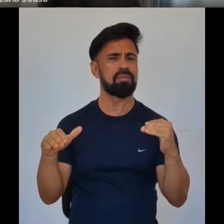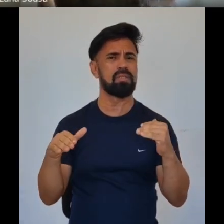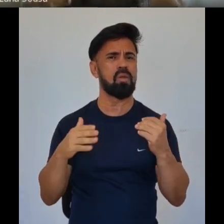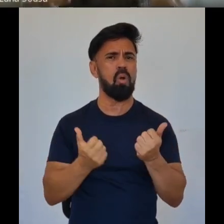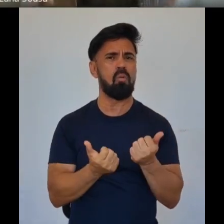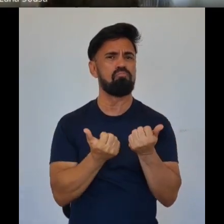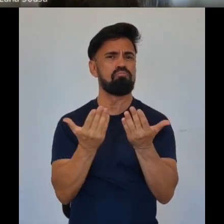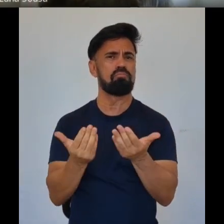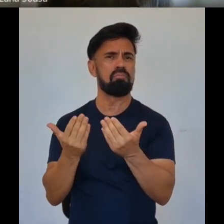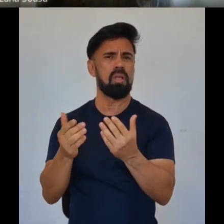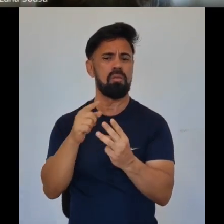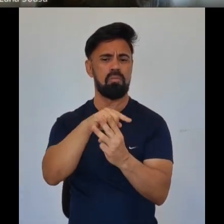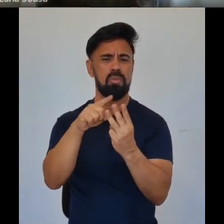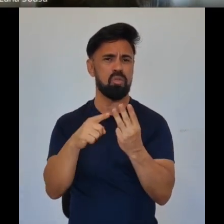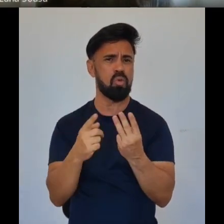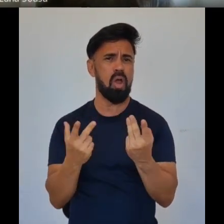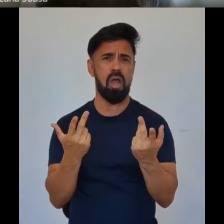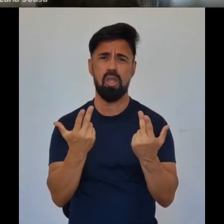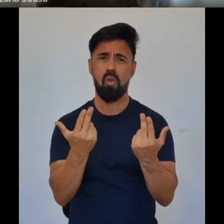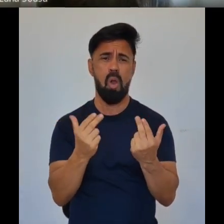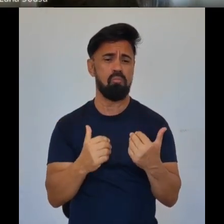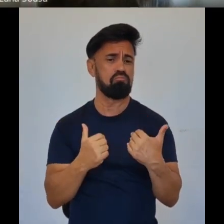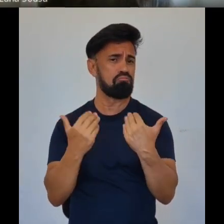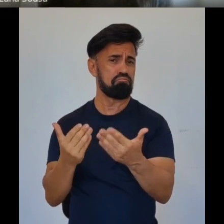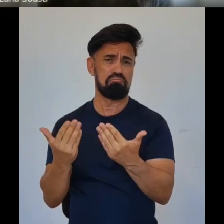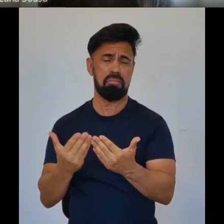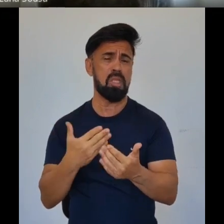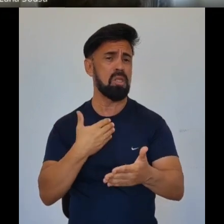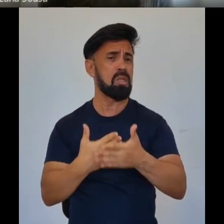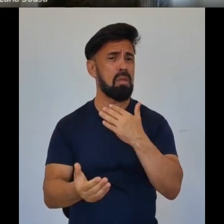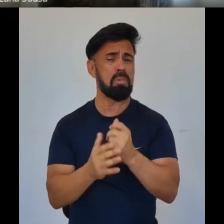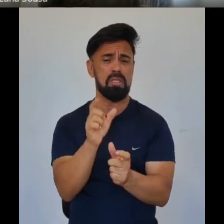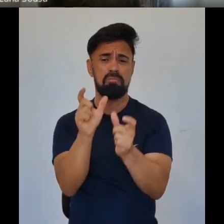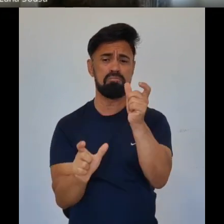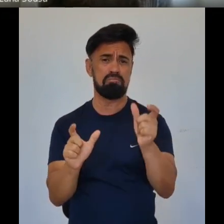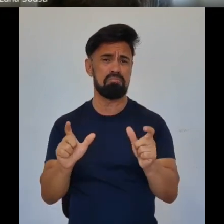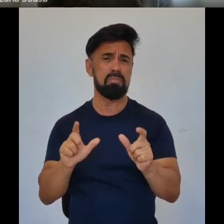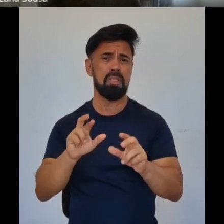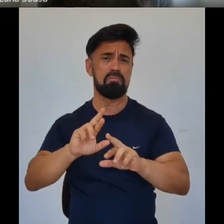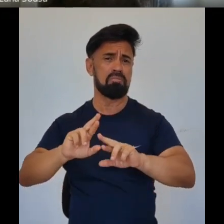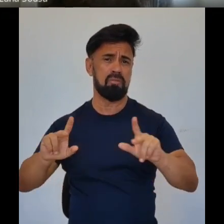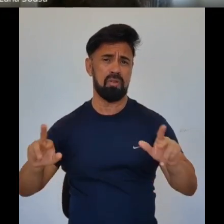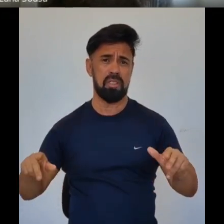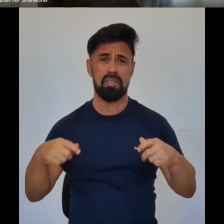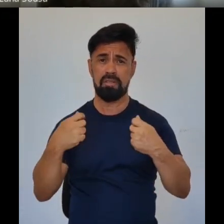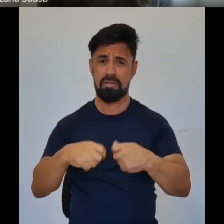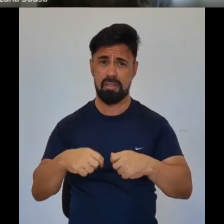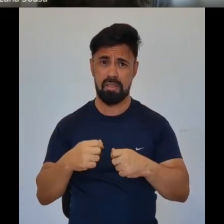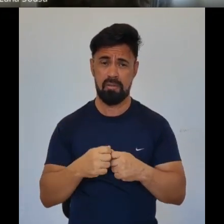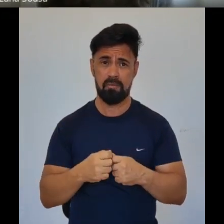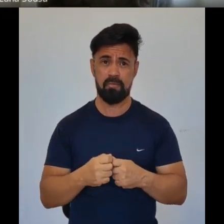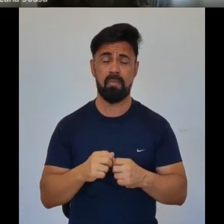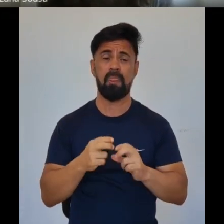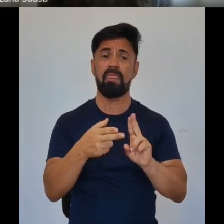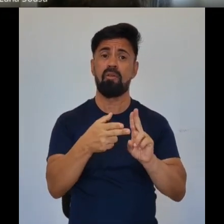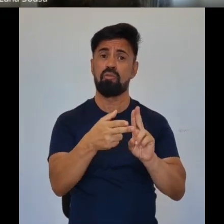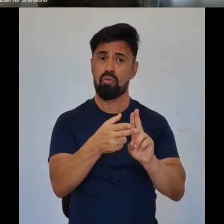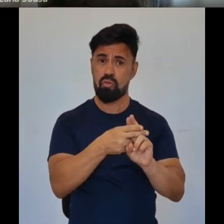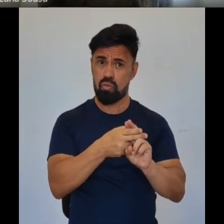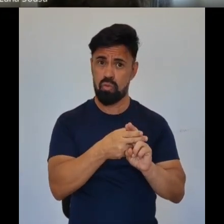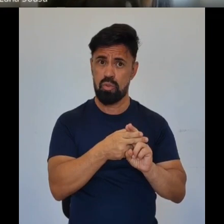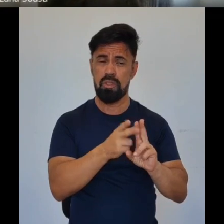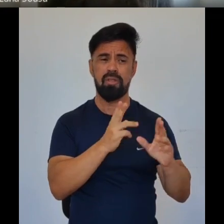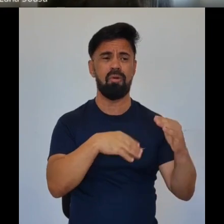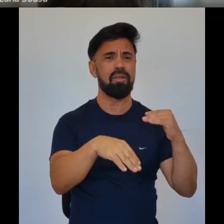condições para todas as pessoas, independente das diferenças de necessidades. O nosso SUS, ele não